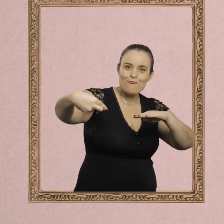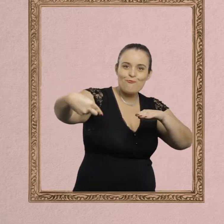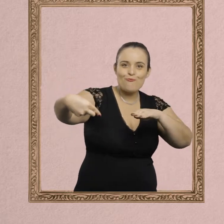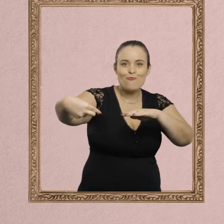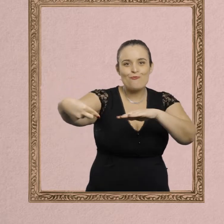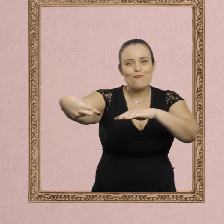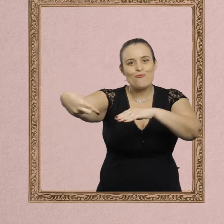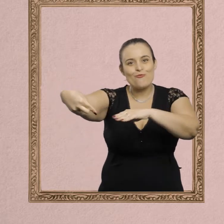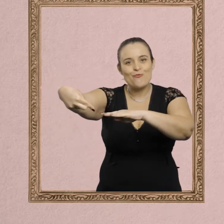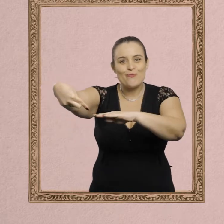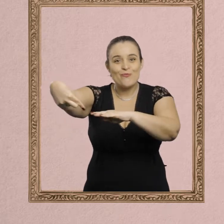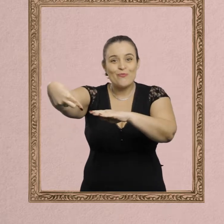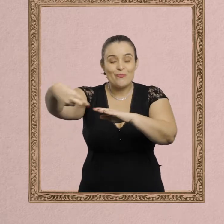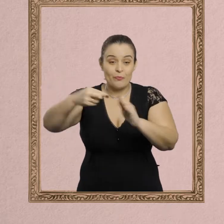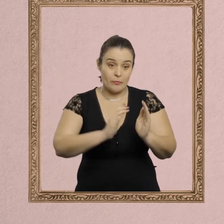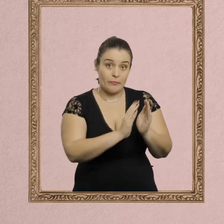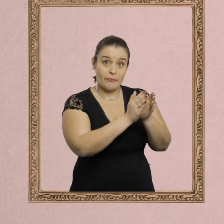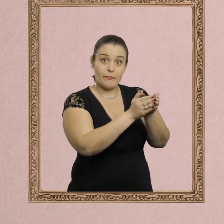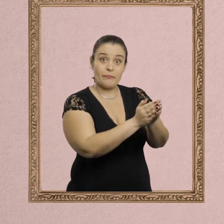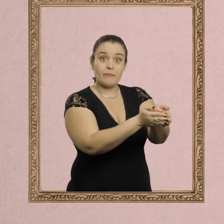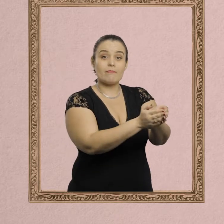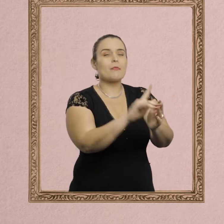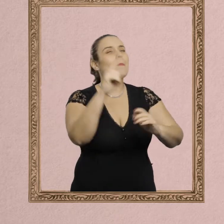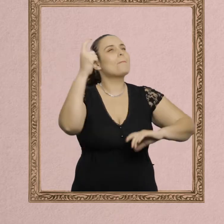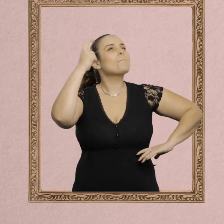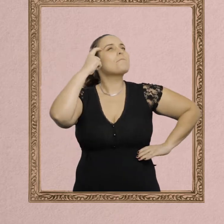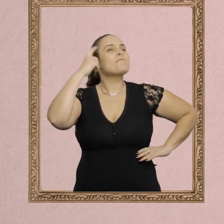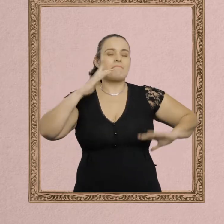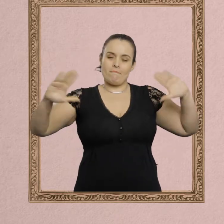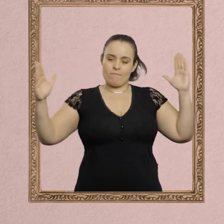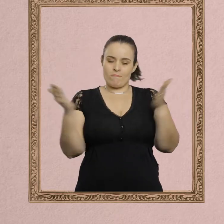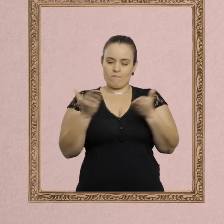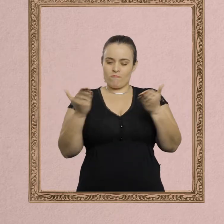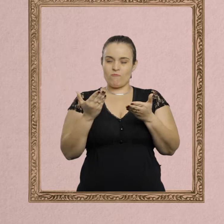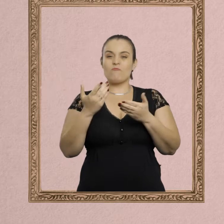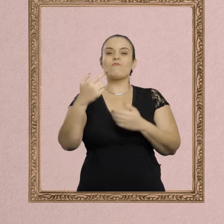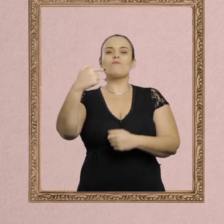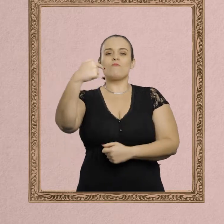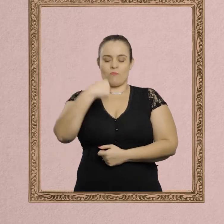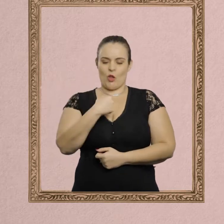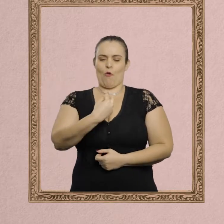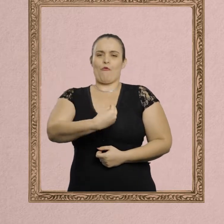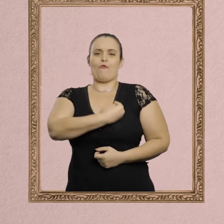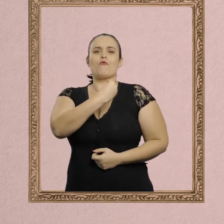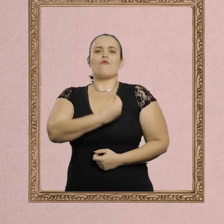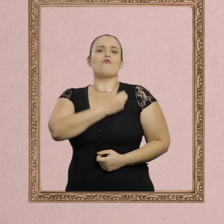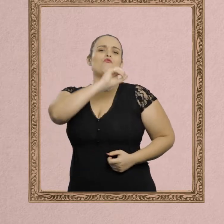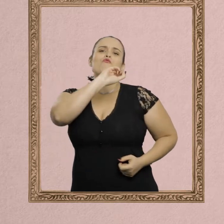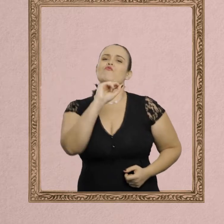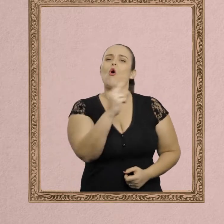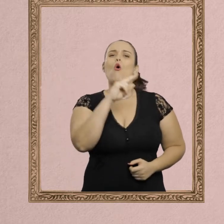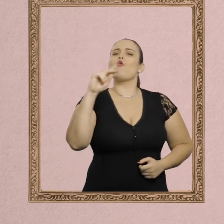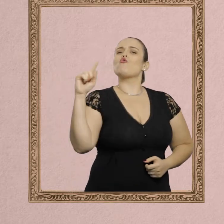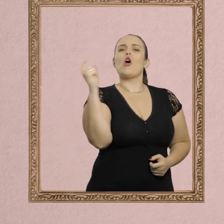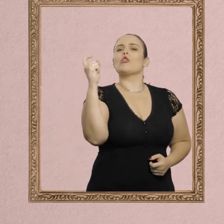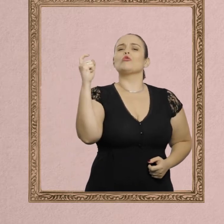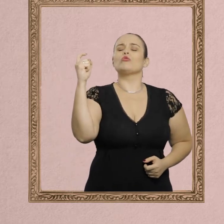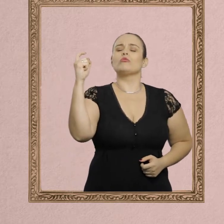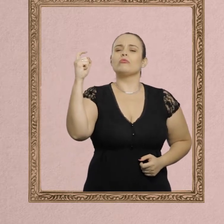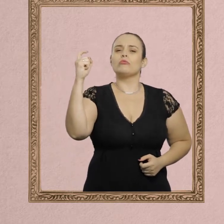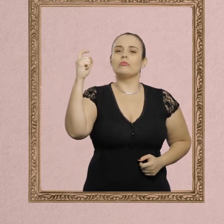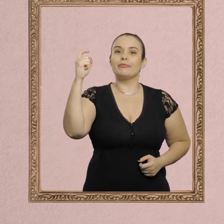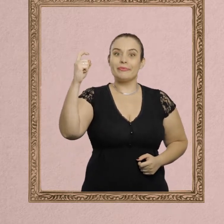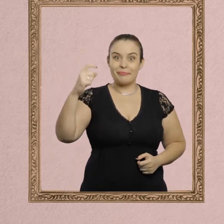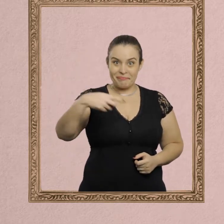à praia e nadou até o navio. Ele só pensava: dessa vez é o Gancho ou eu?